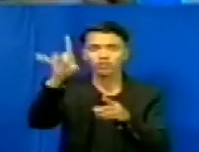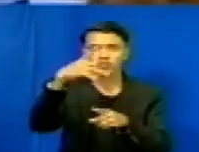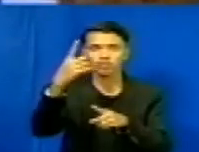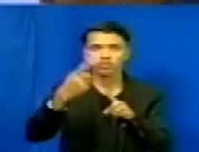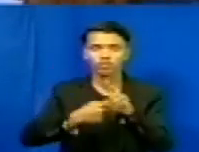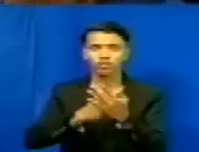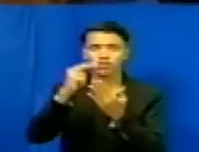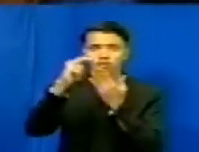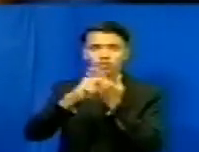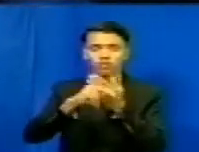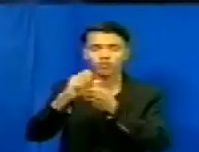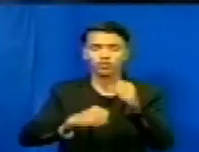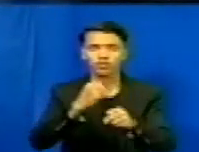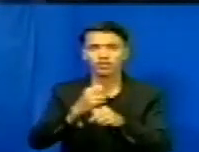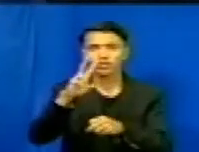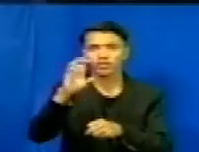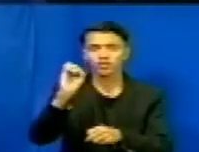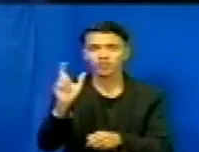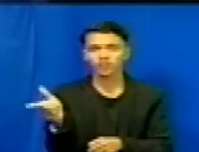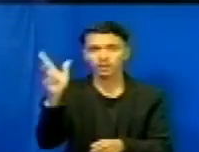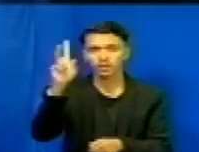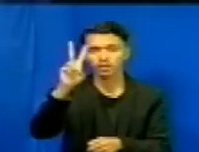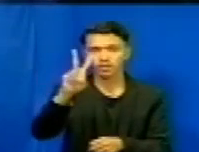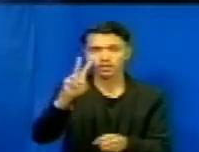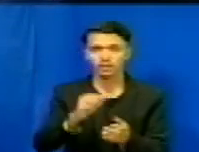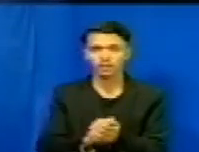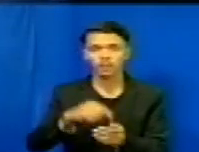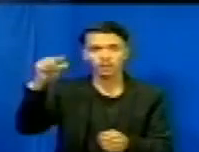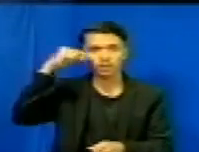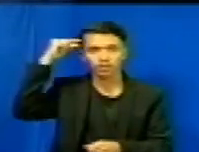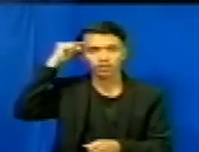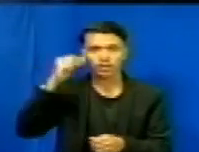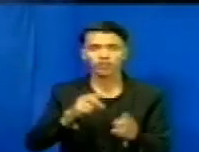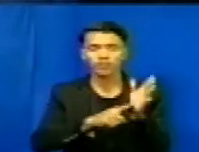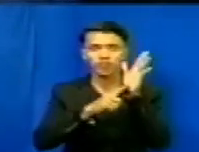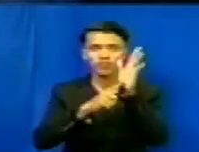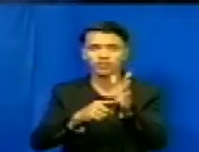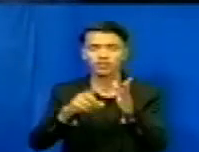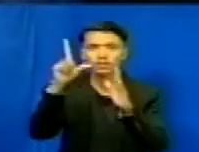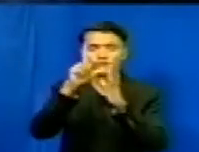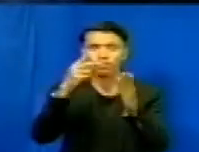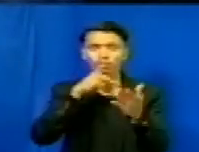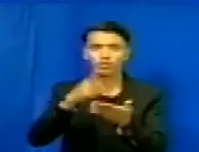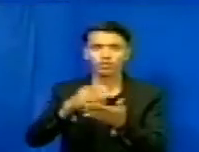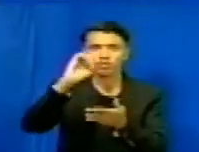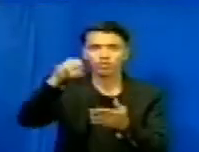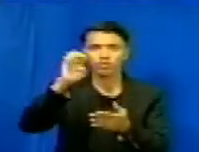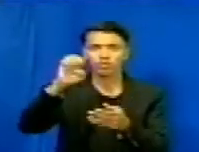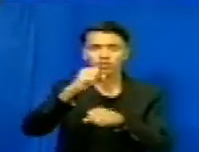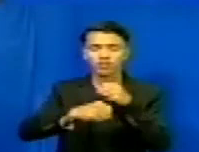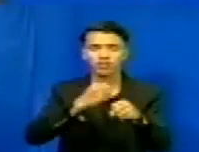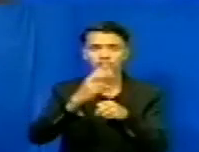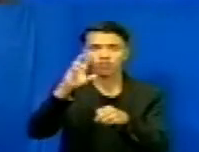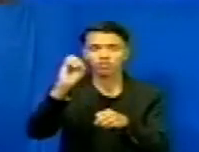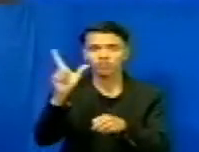fulan novembro, rihundrua rua nulo resindrua. Governo apresenta proposta lei orçamento geral estado tinan